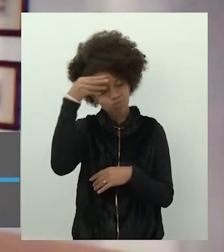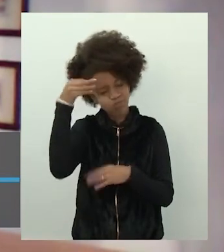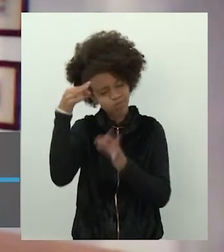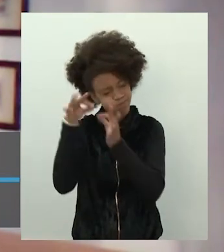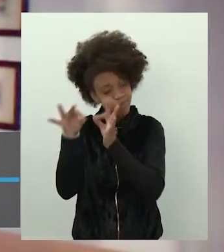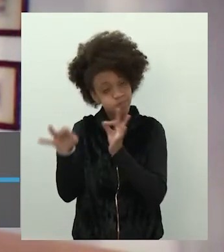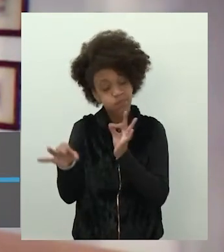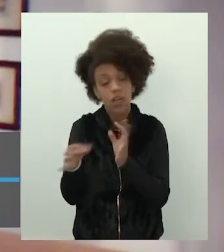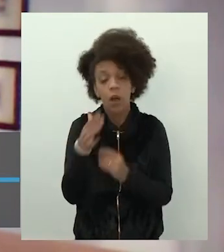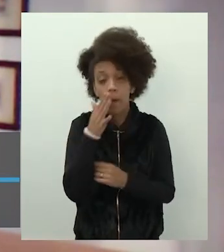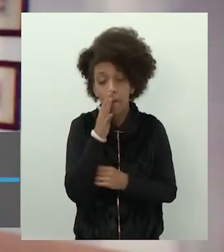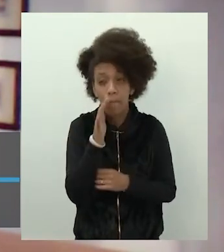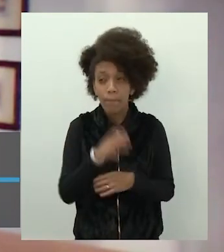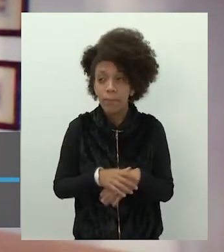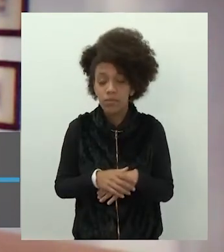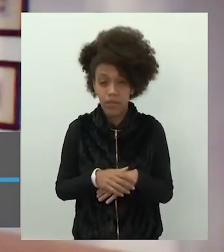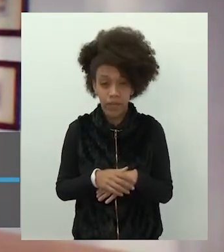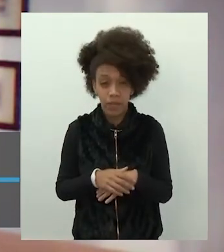consegue